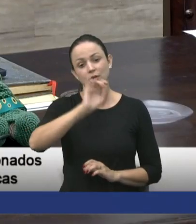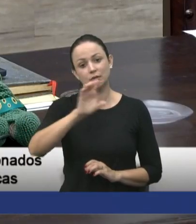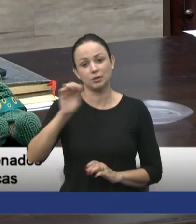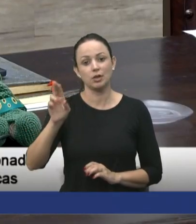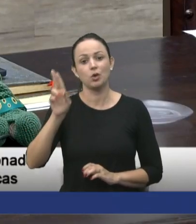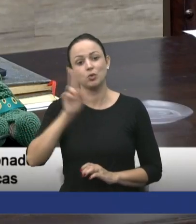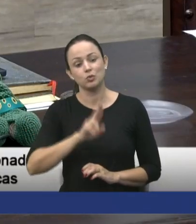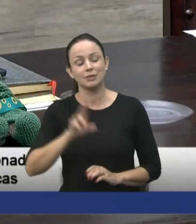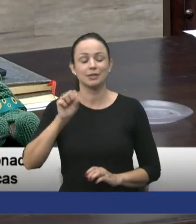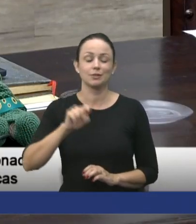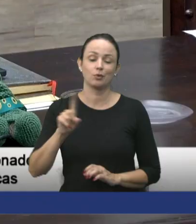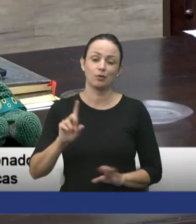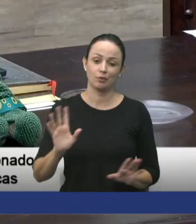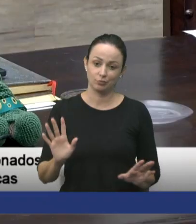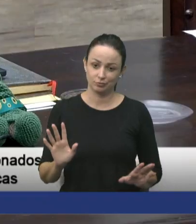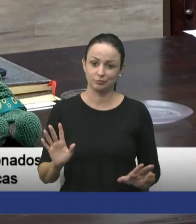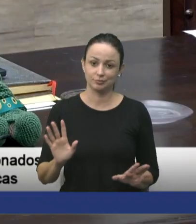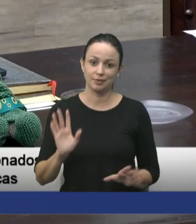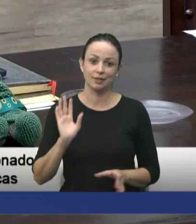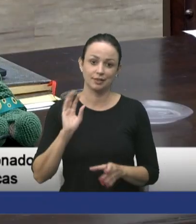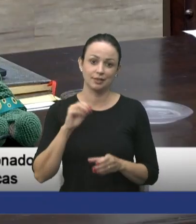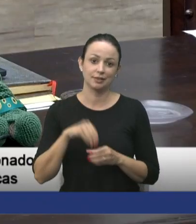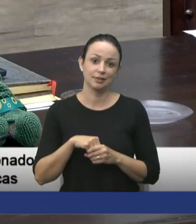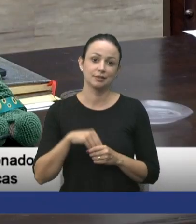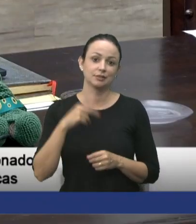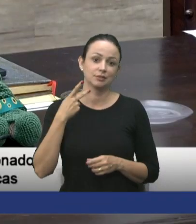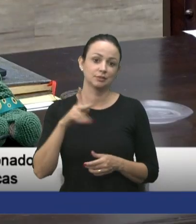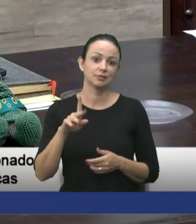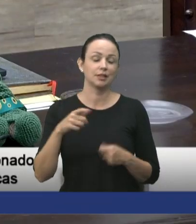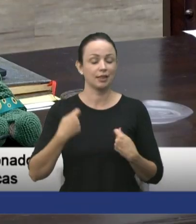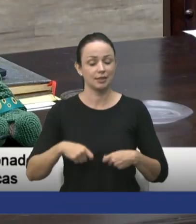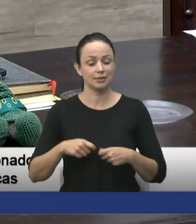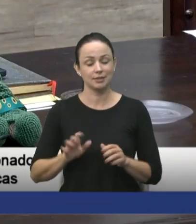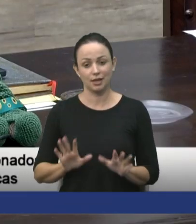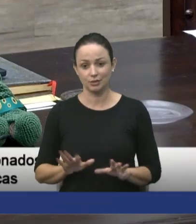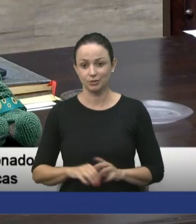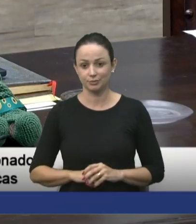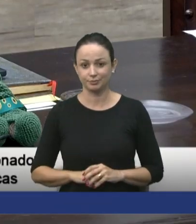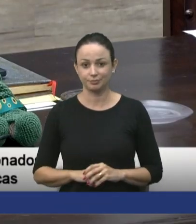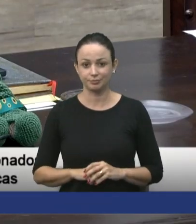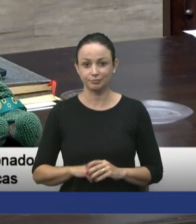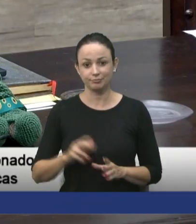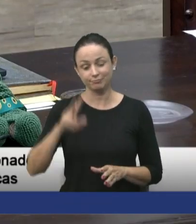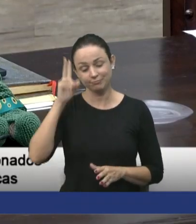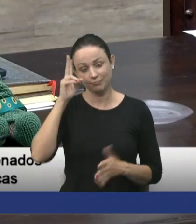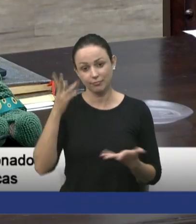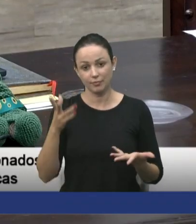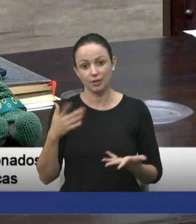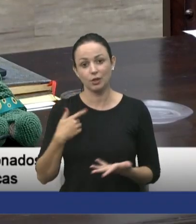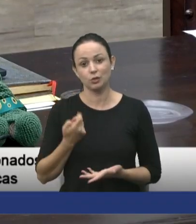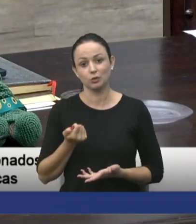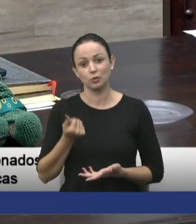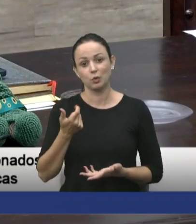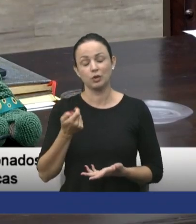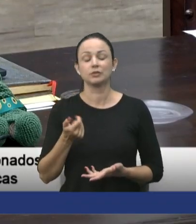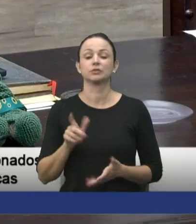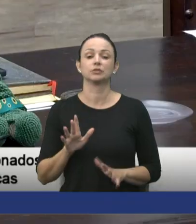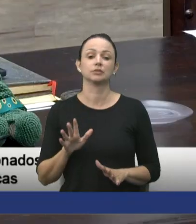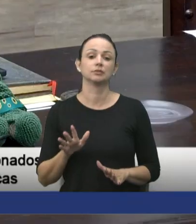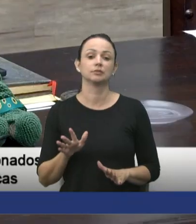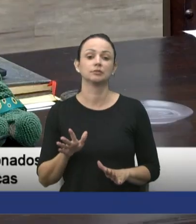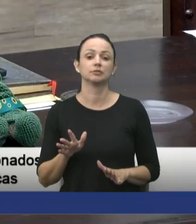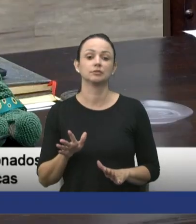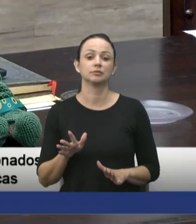não usar, dentro da sua real necessidade. É a história, né? Eu estou quase chegando